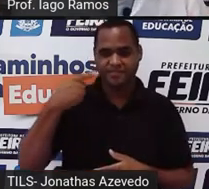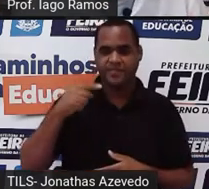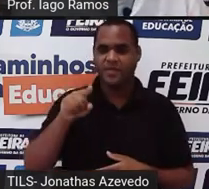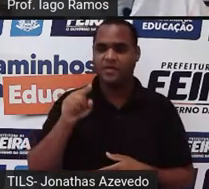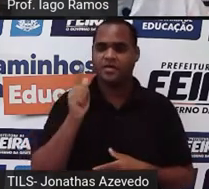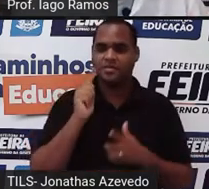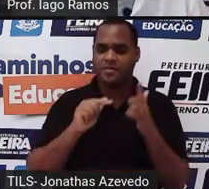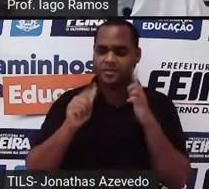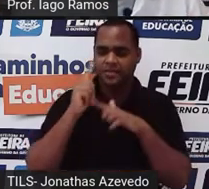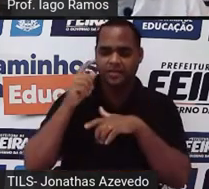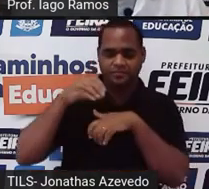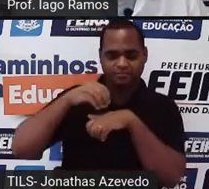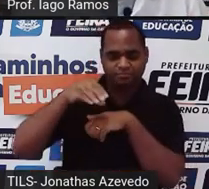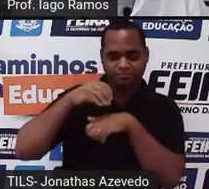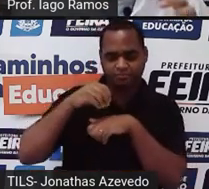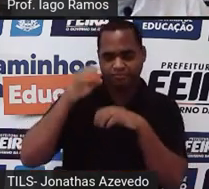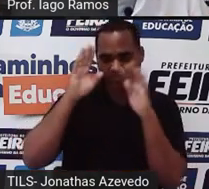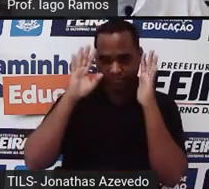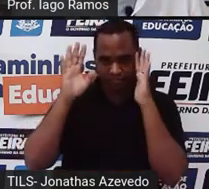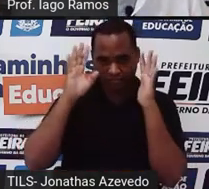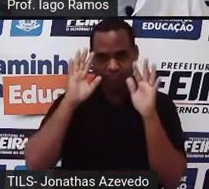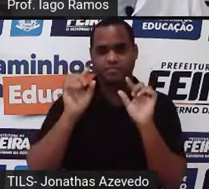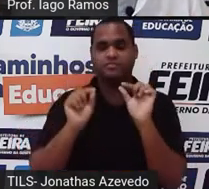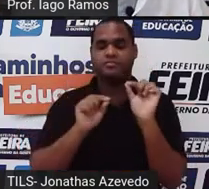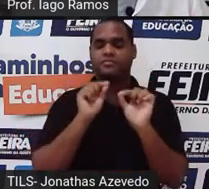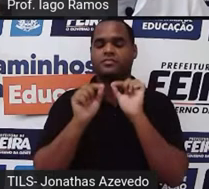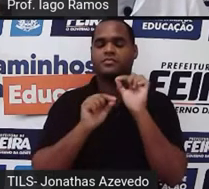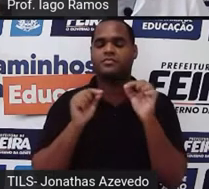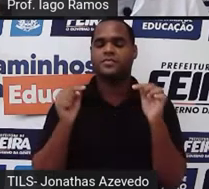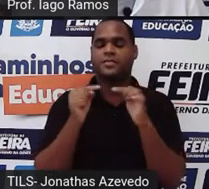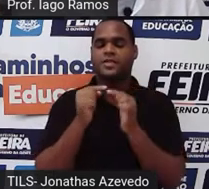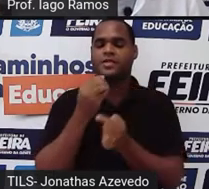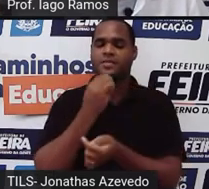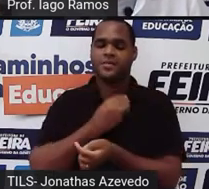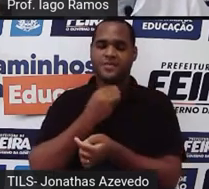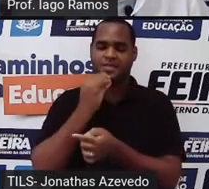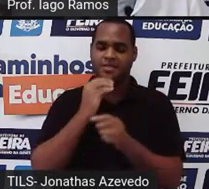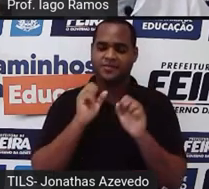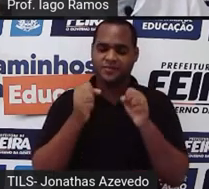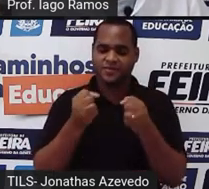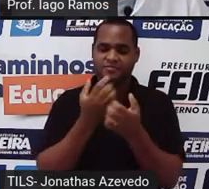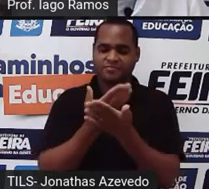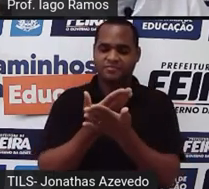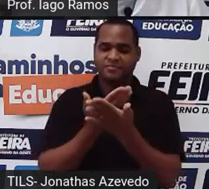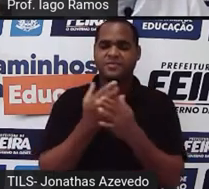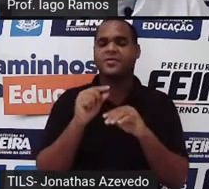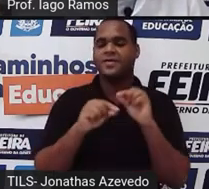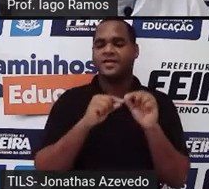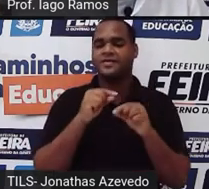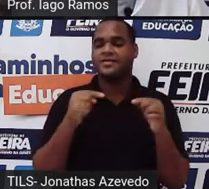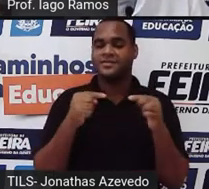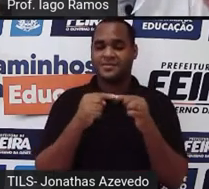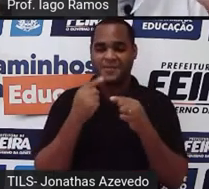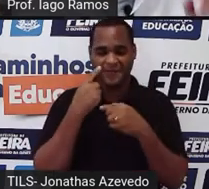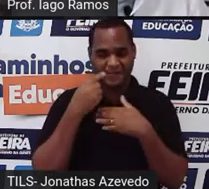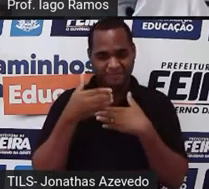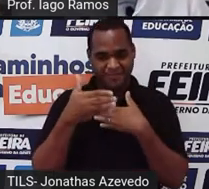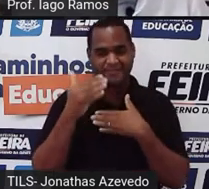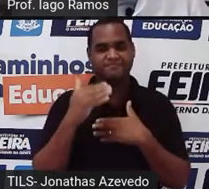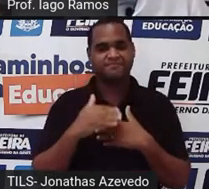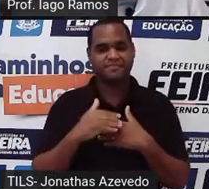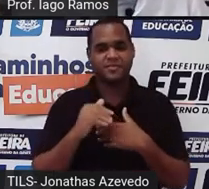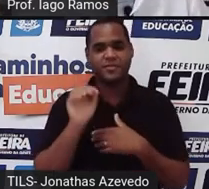já trazer a nossa memória algo que a gente teve a oportunidade de estudar por aqui recentemente, tá?